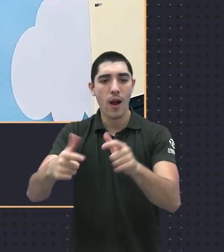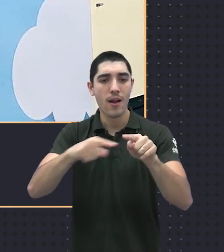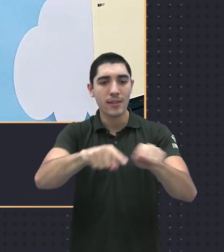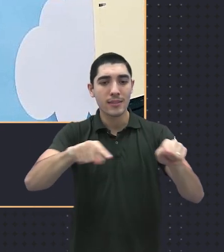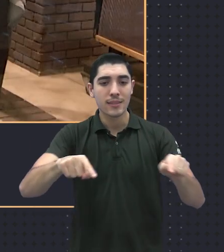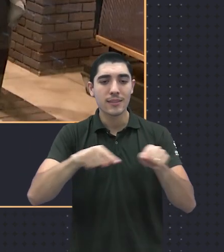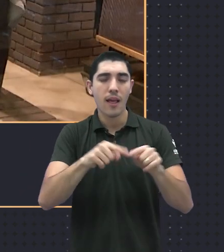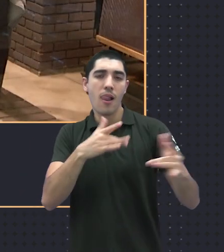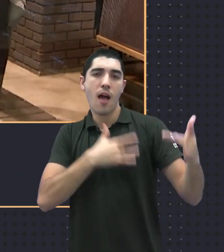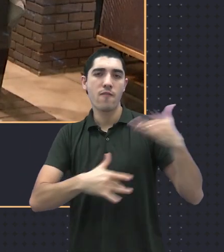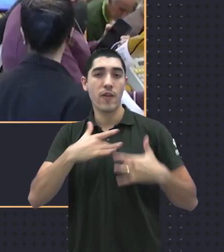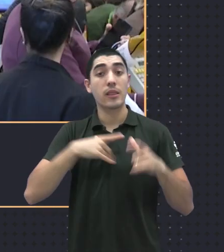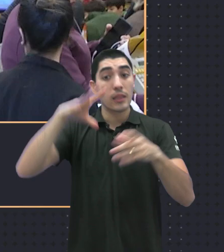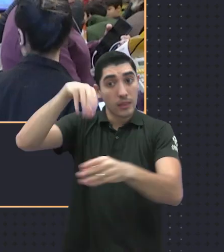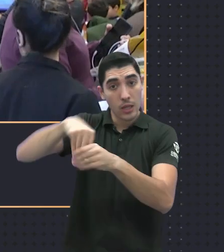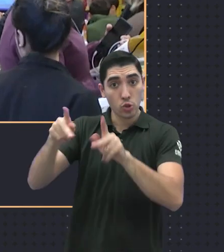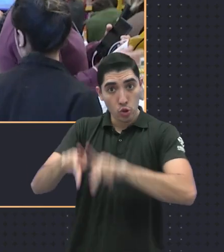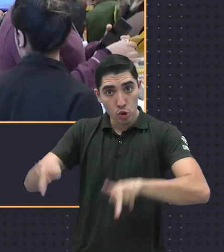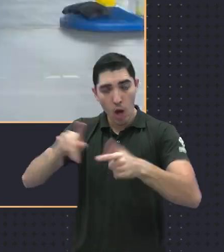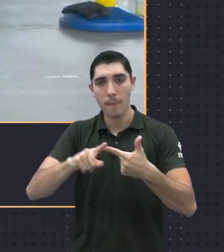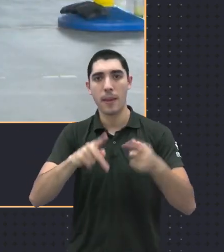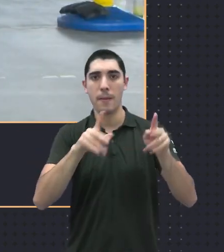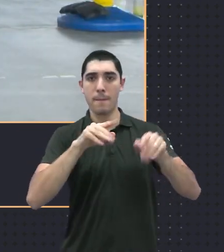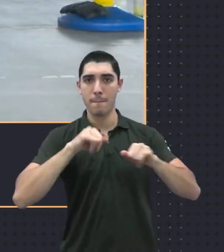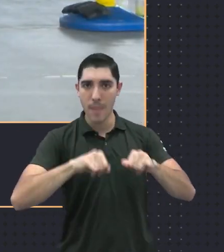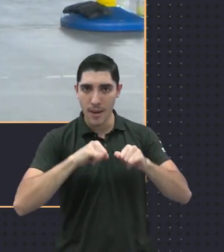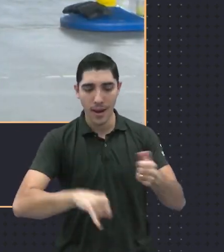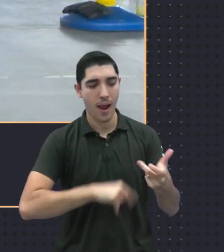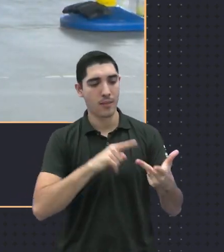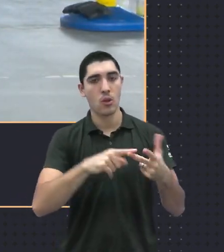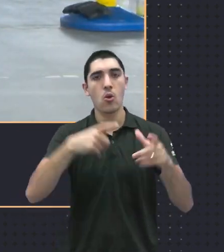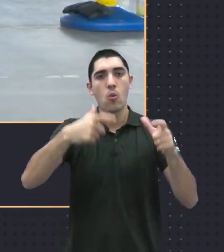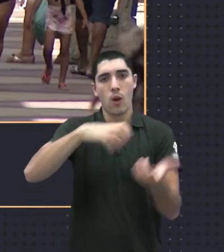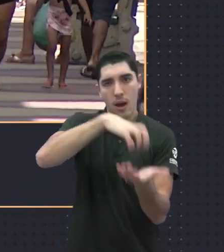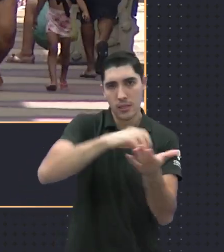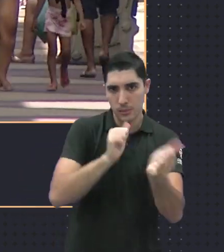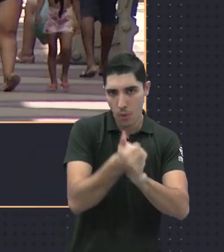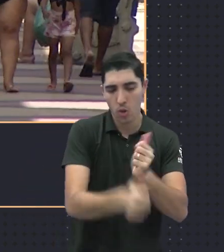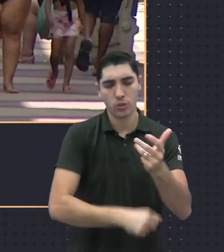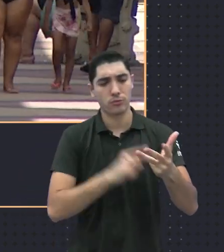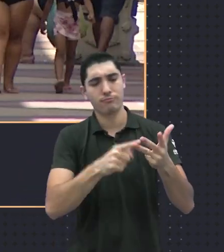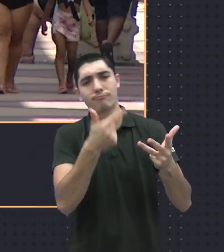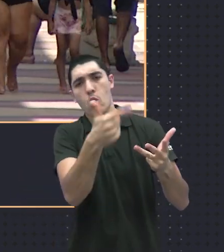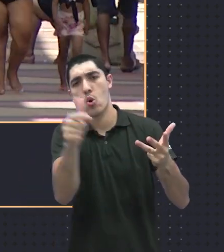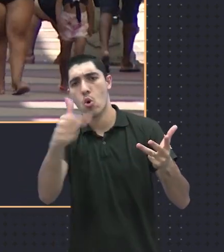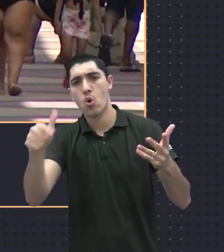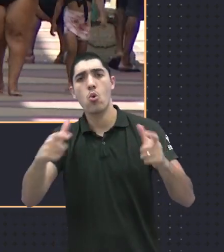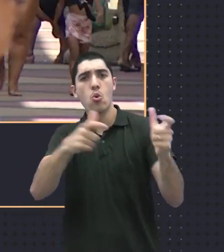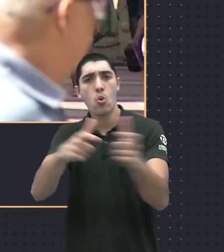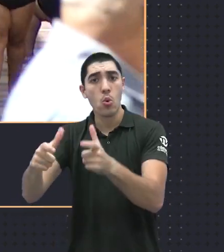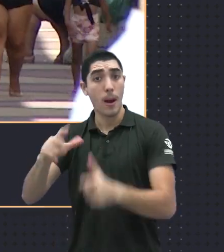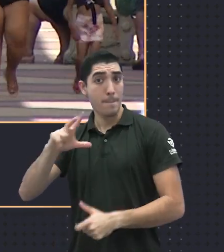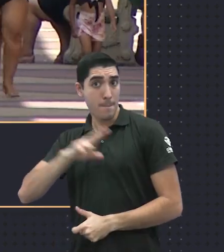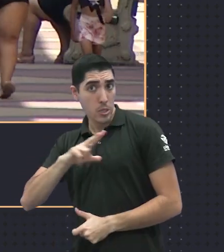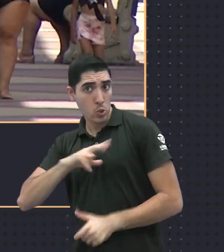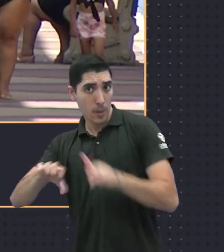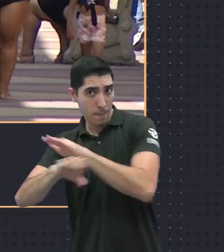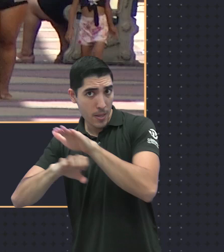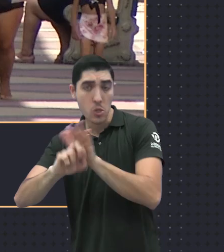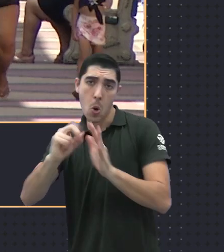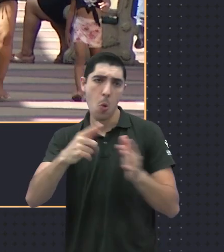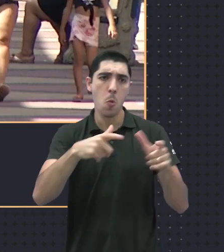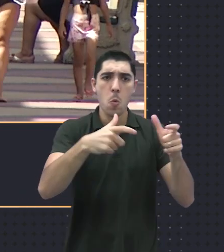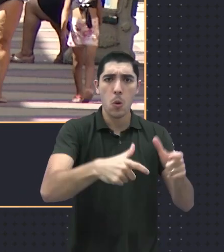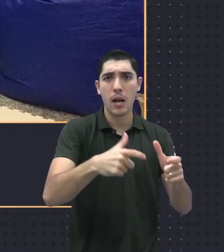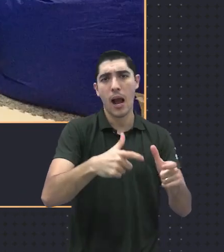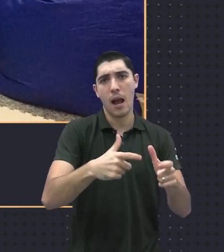de afeto em shoppings, supermercados, ginásios poliesportivos e outros locais privados ou públicos com grande circulação